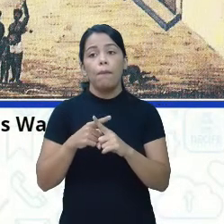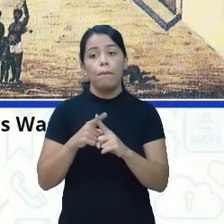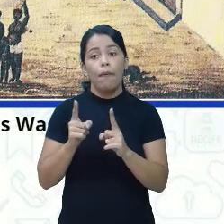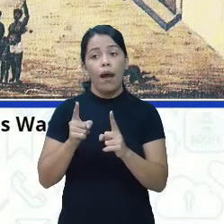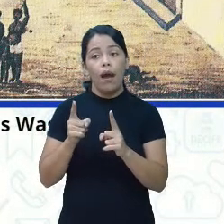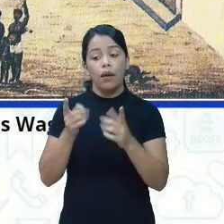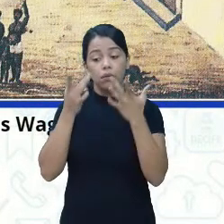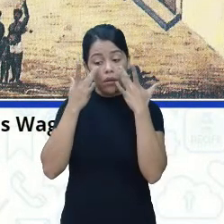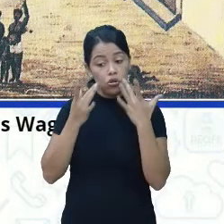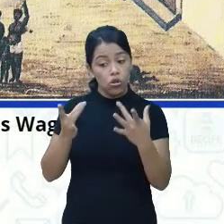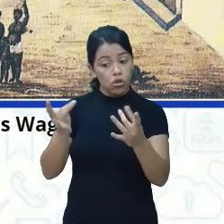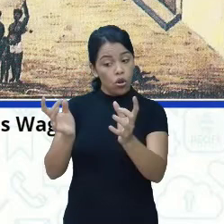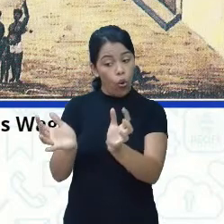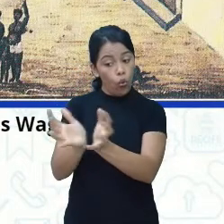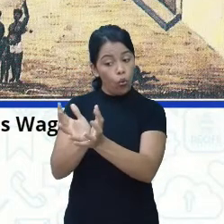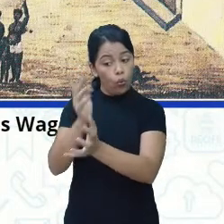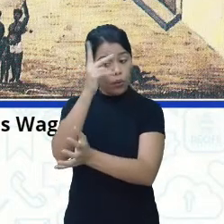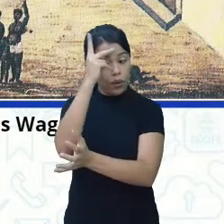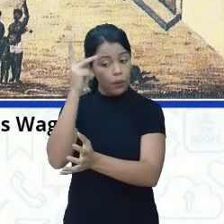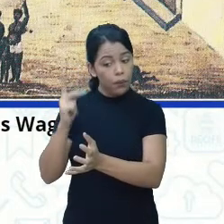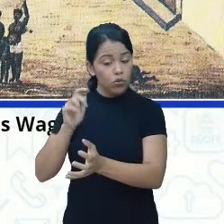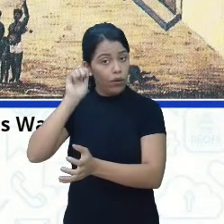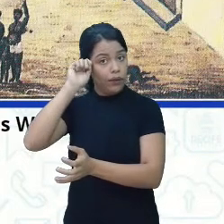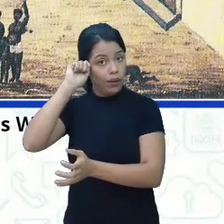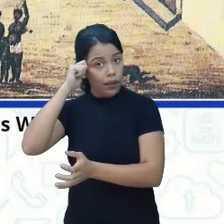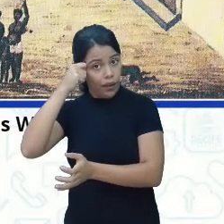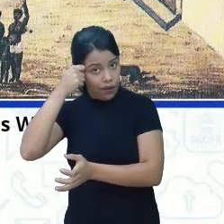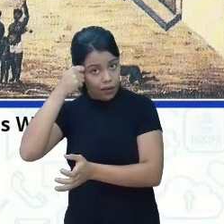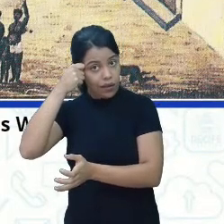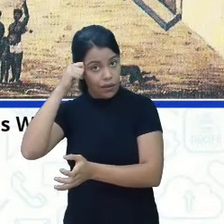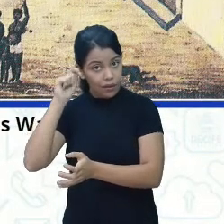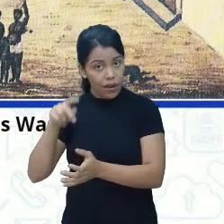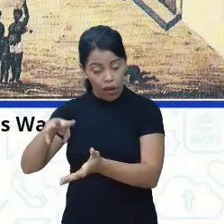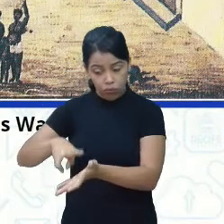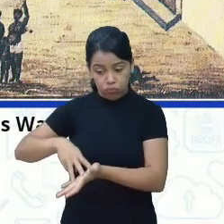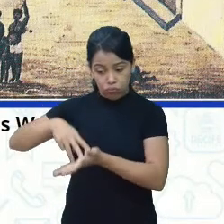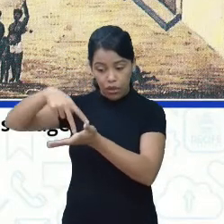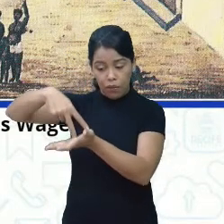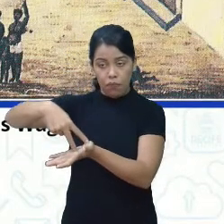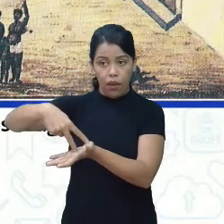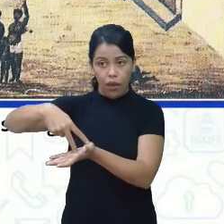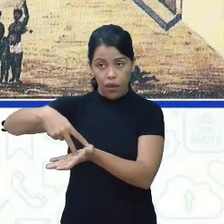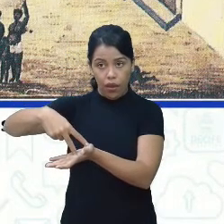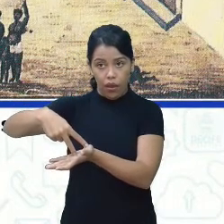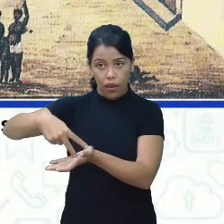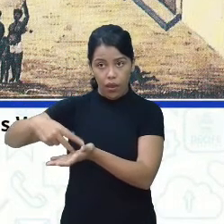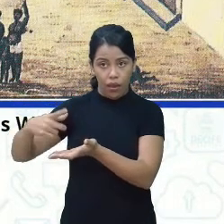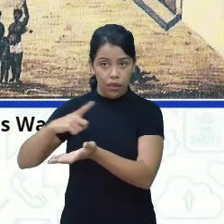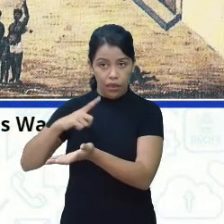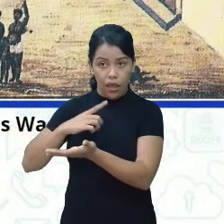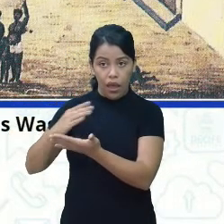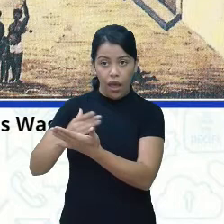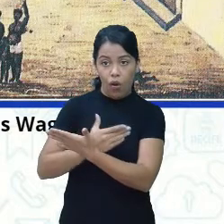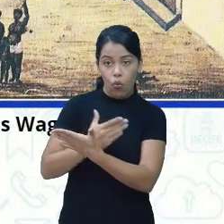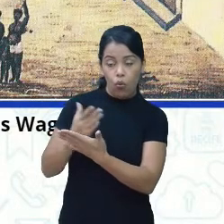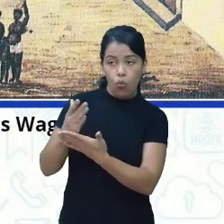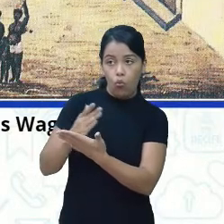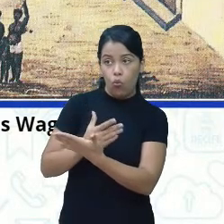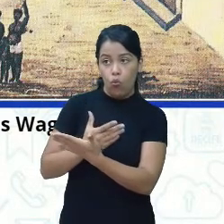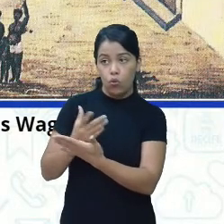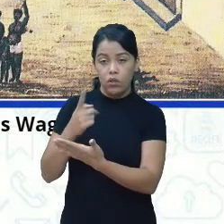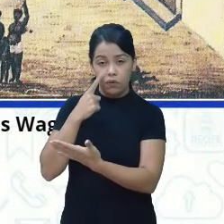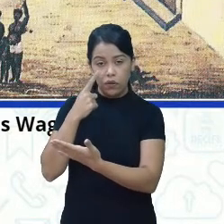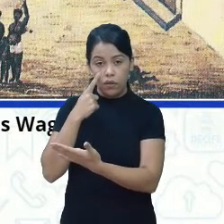grupos de pessoas, né, negras, que estão em pé no primeiro plano. Tem uns, inclusive, que estão ali, ó,